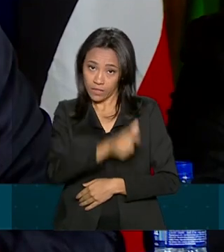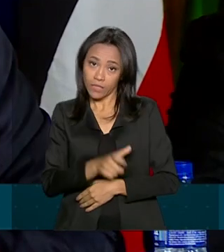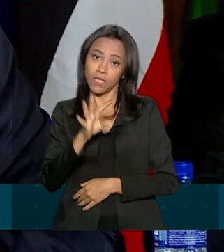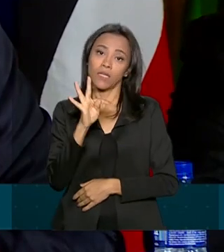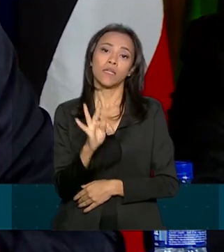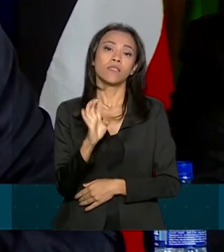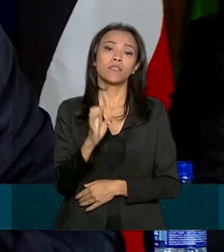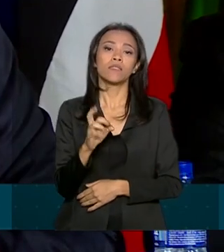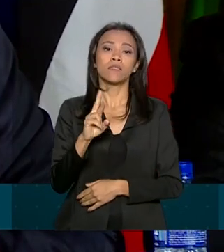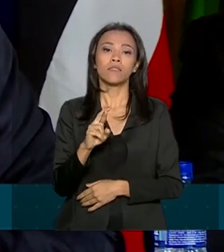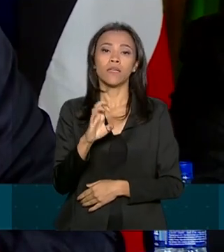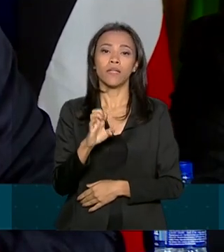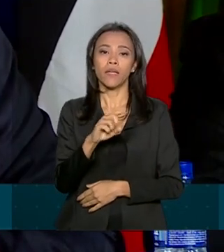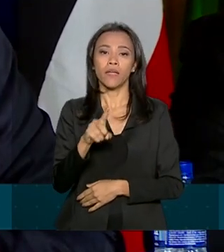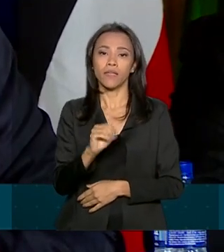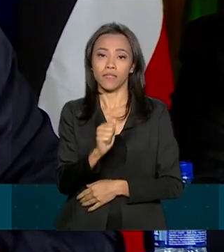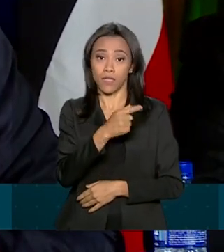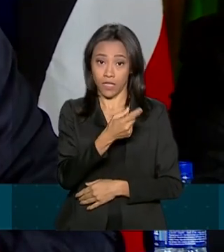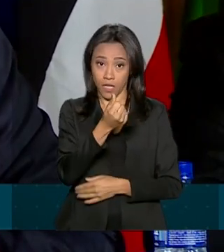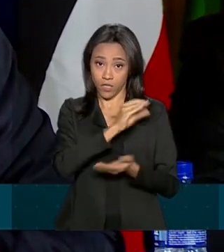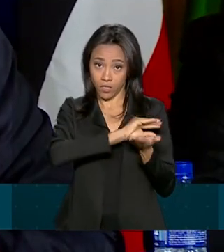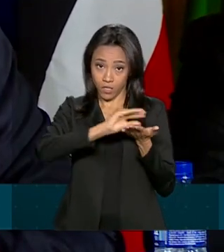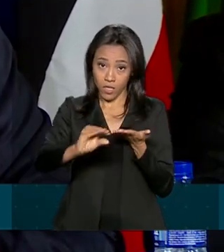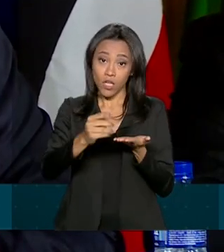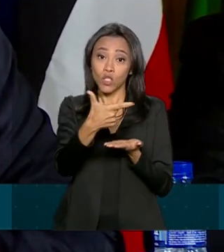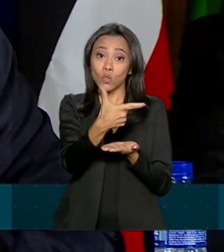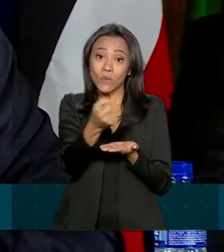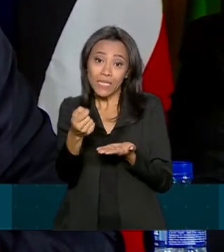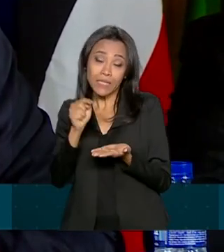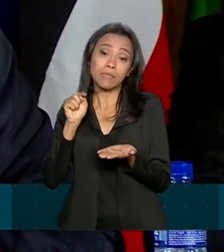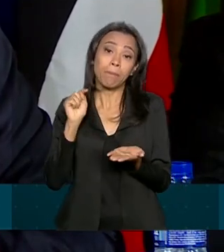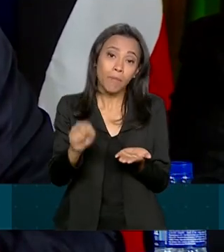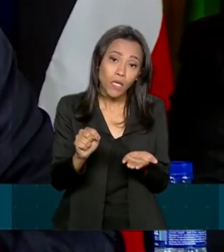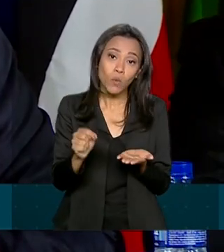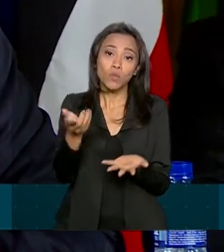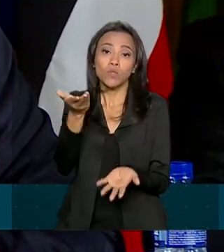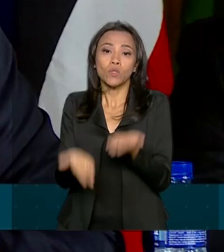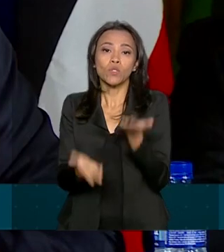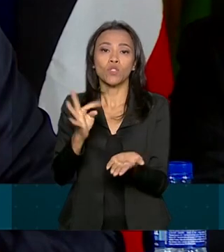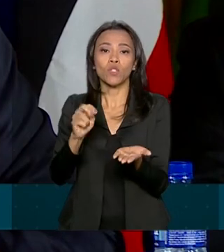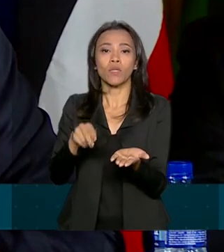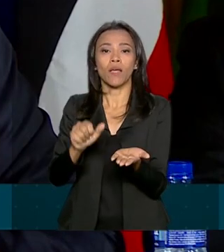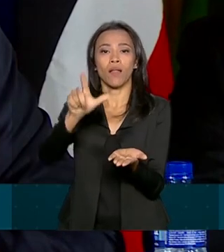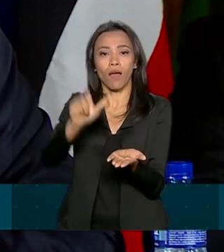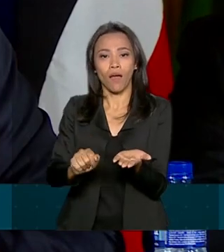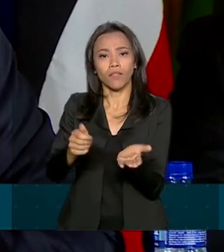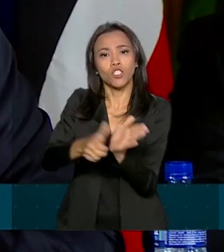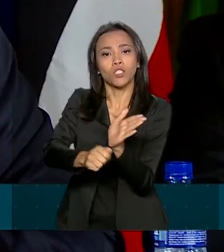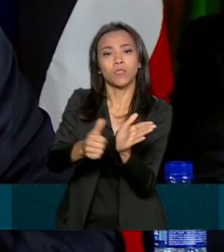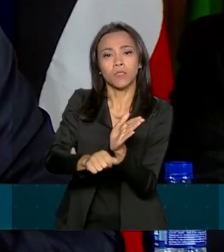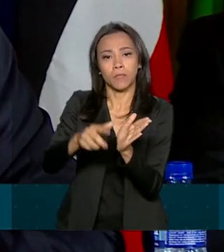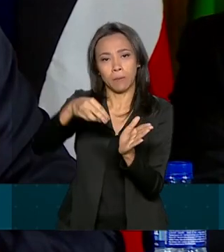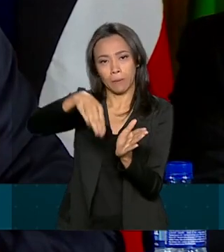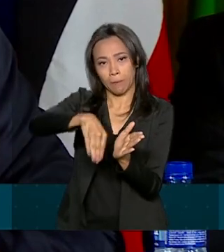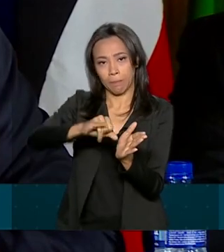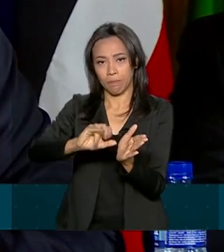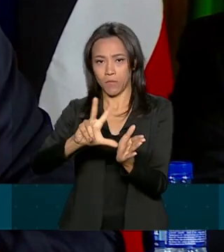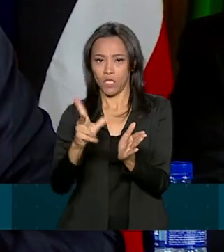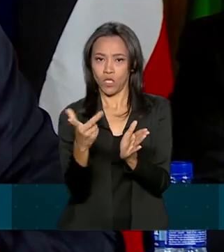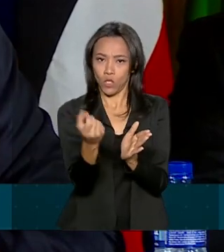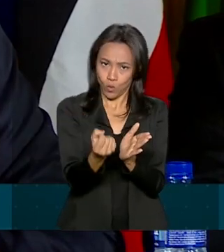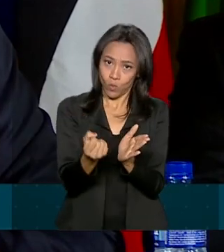que está destinando ao Nordeste 200 mil toneladas de milho balcão, ou seja, para os mais humildes, com um